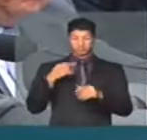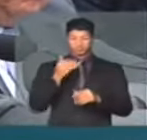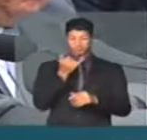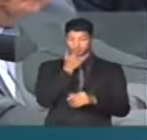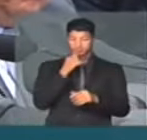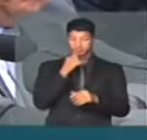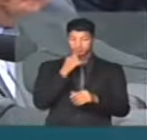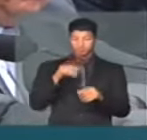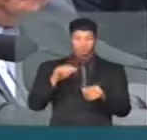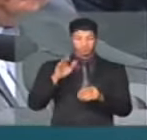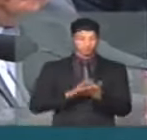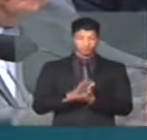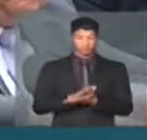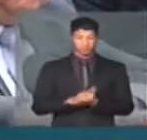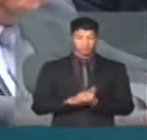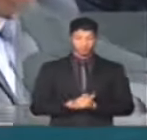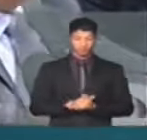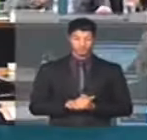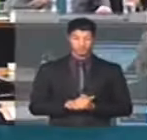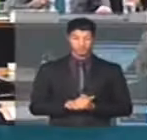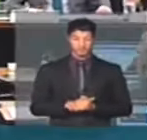eu não perdoo champinha de jeito nenhum.